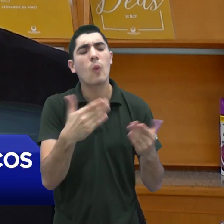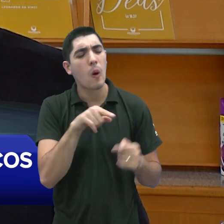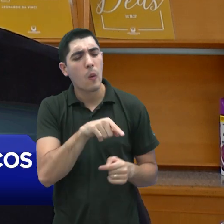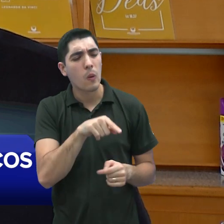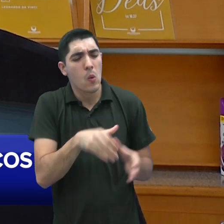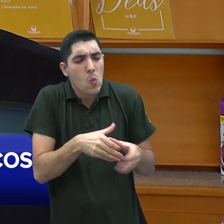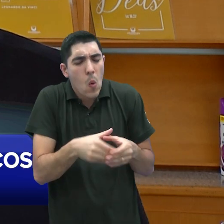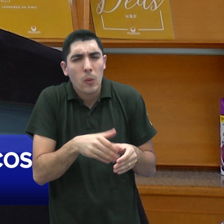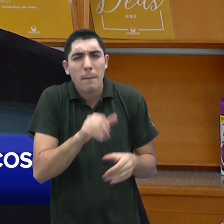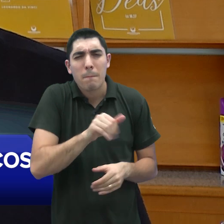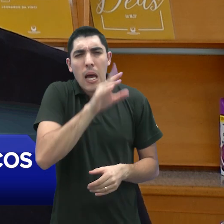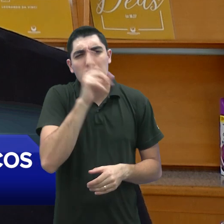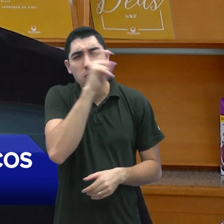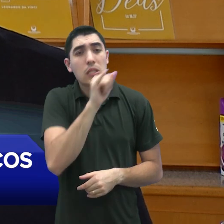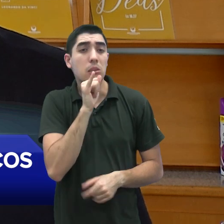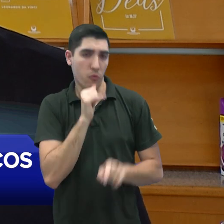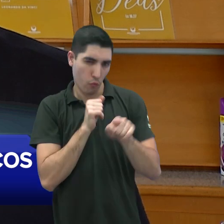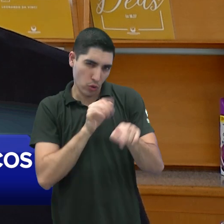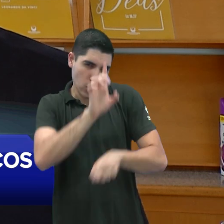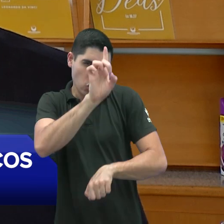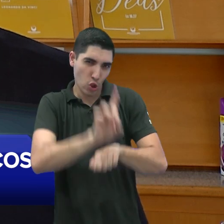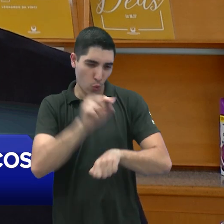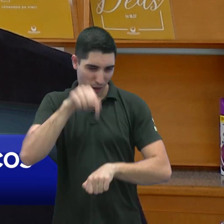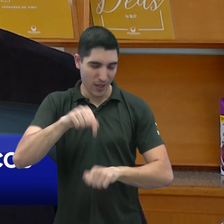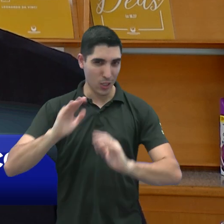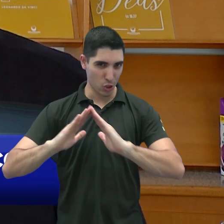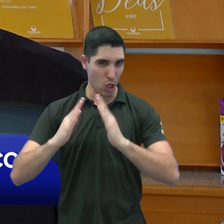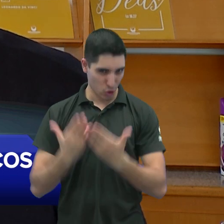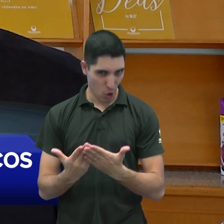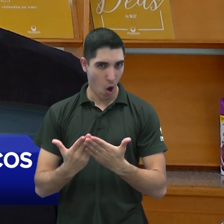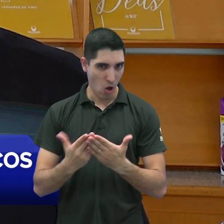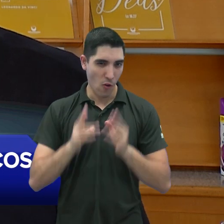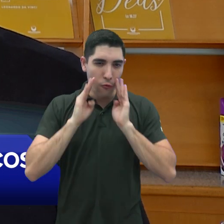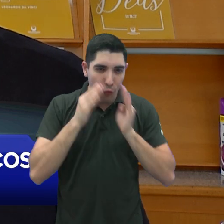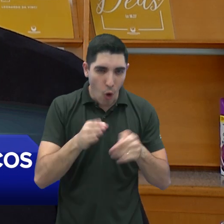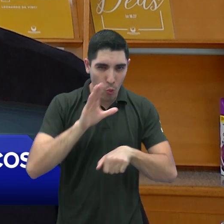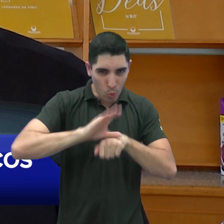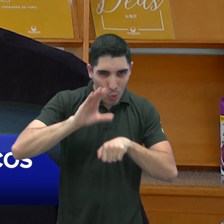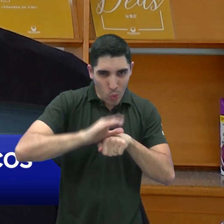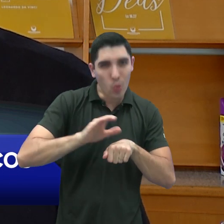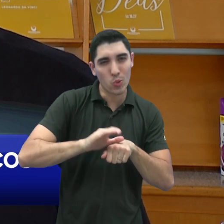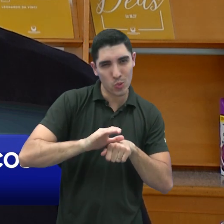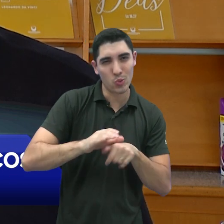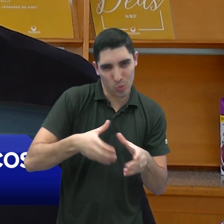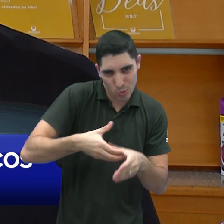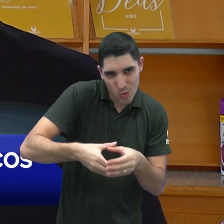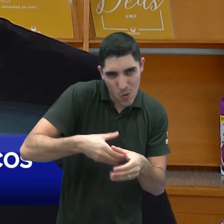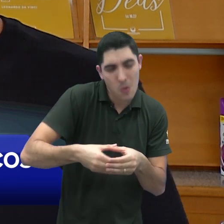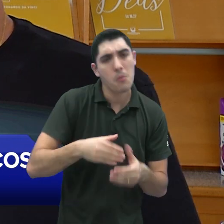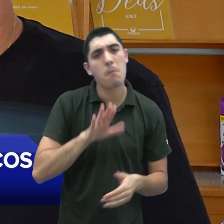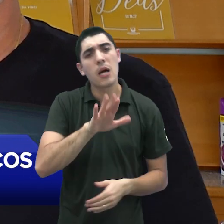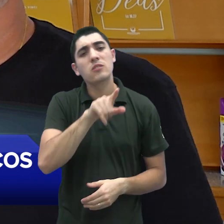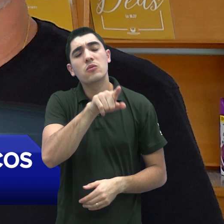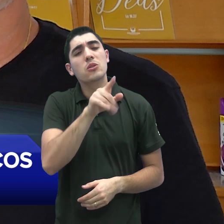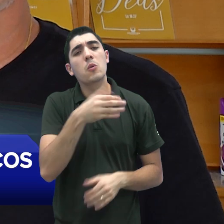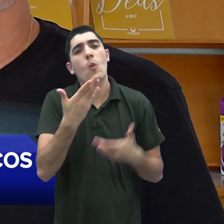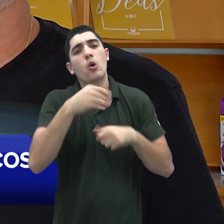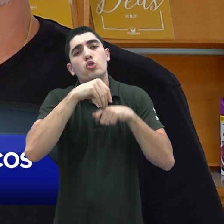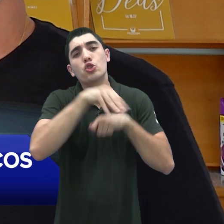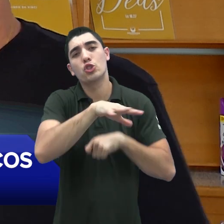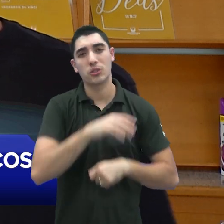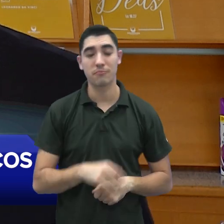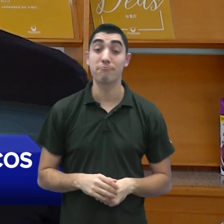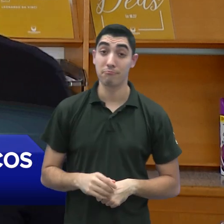essas dificuldades? De repente, o senhor também como diretor dessa escola preparatória aqui de cursos de São José, que dicas deixar para quem quer prestar o concurso esse